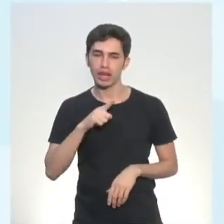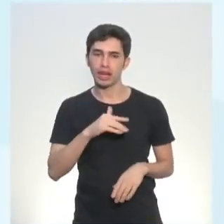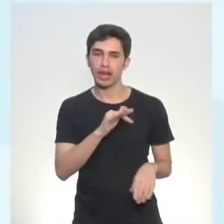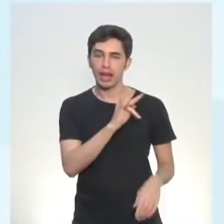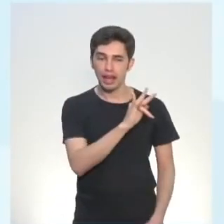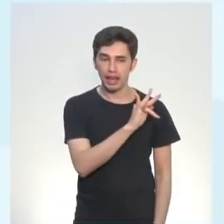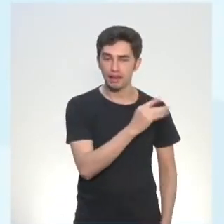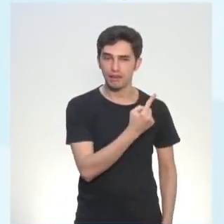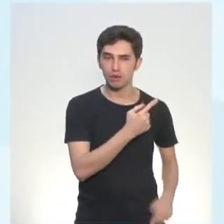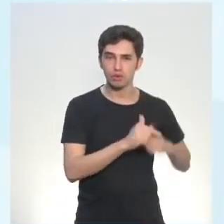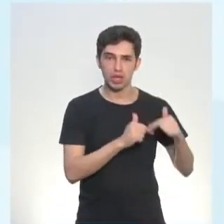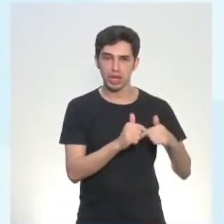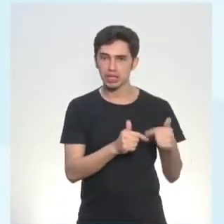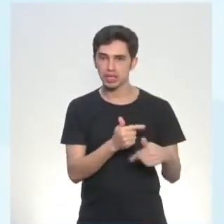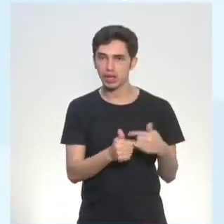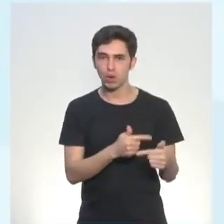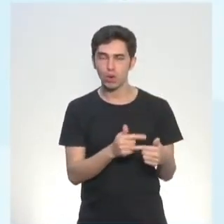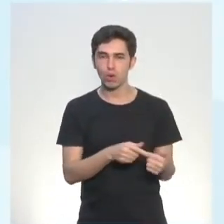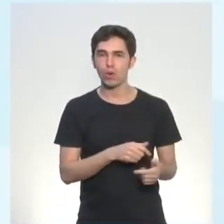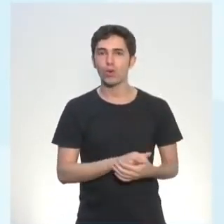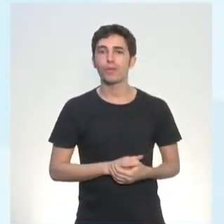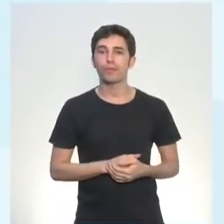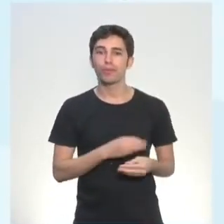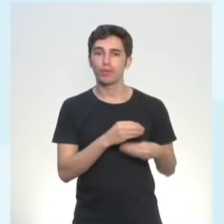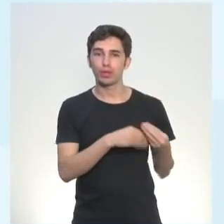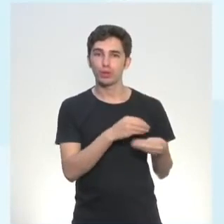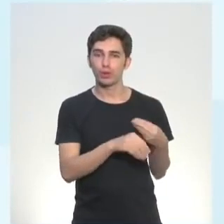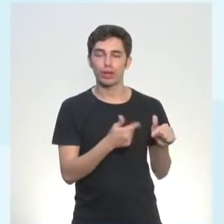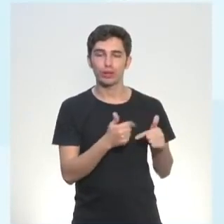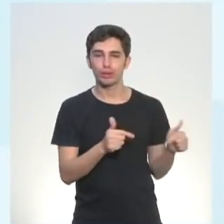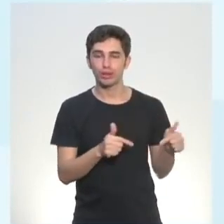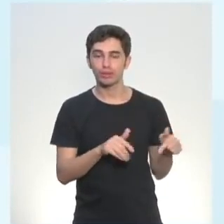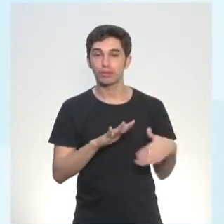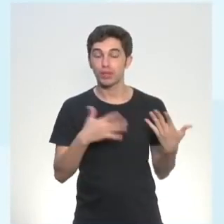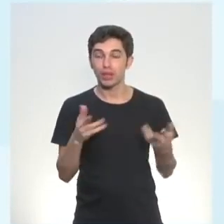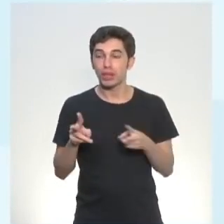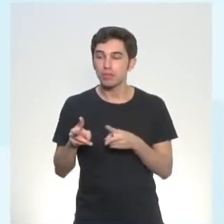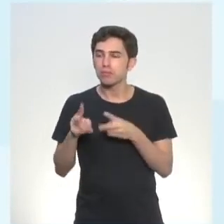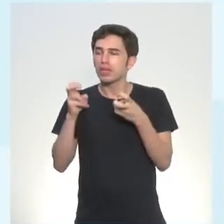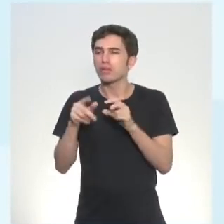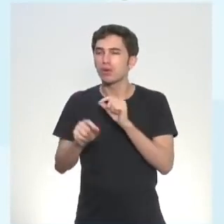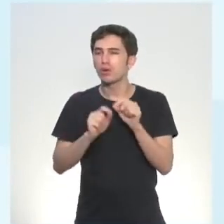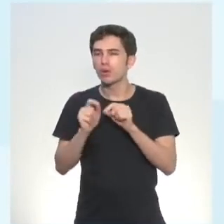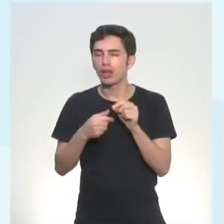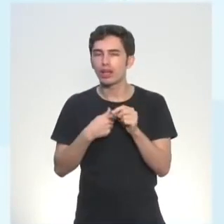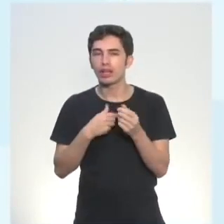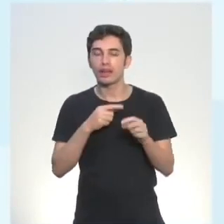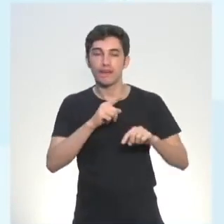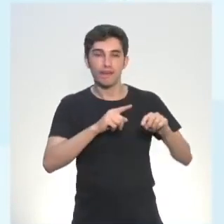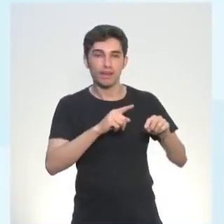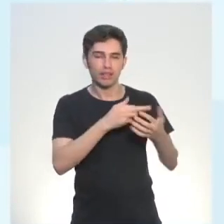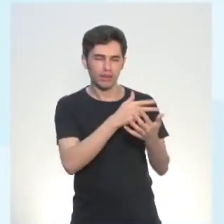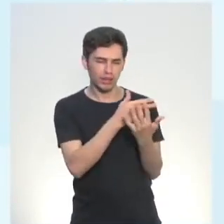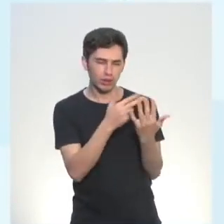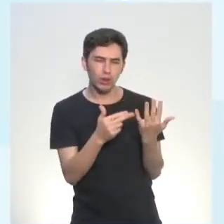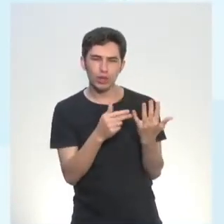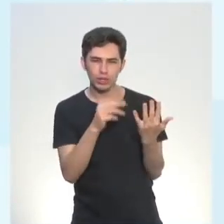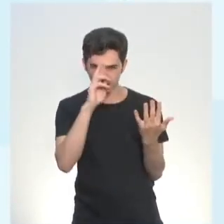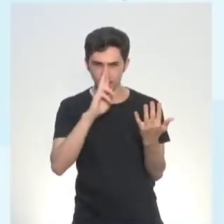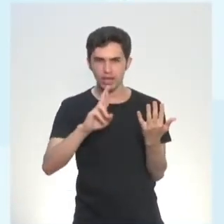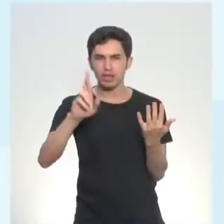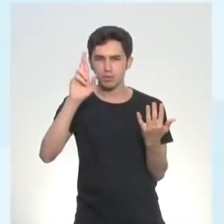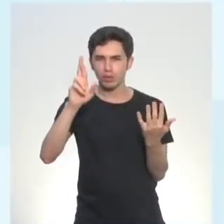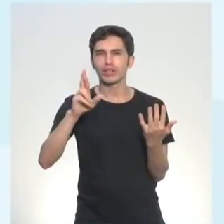as conclusões de Mendel? Então, justamente, olha, então ele viu o quê? Que fatores responsáveis, né, que existiam